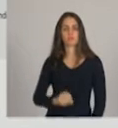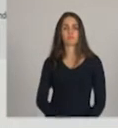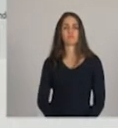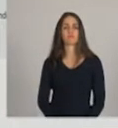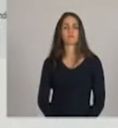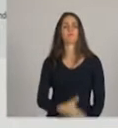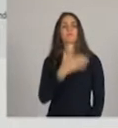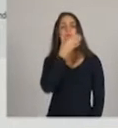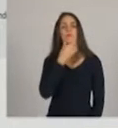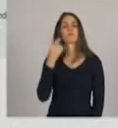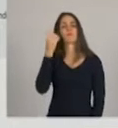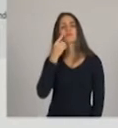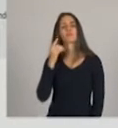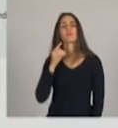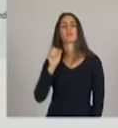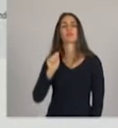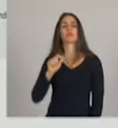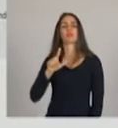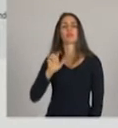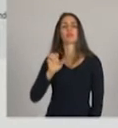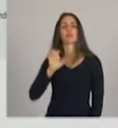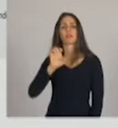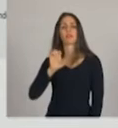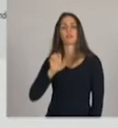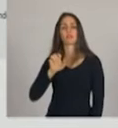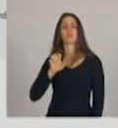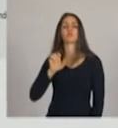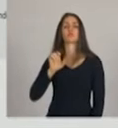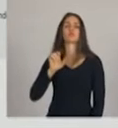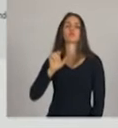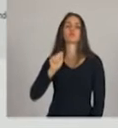Deputado Alexandre Quintino, como vota?